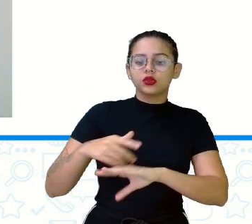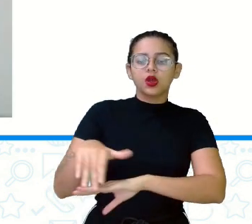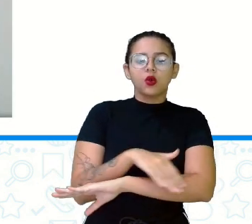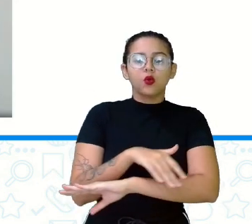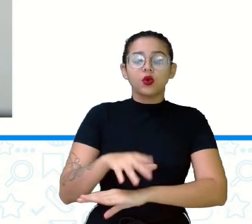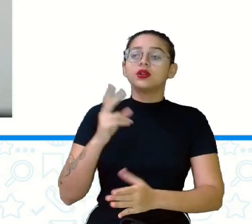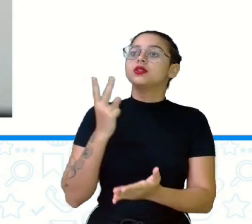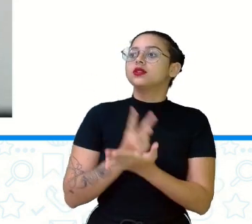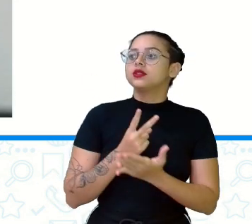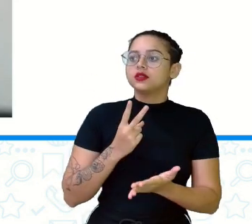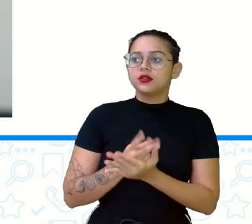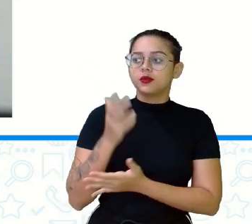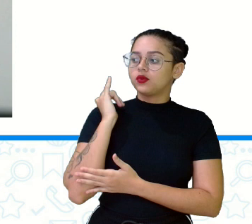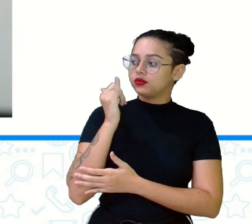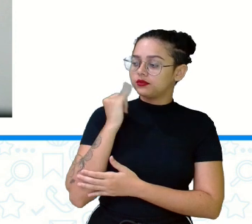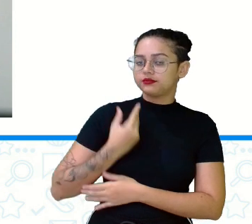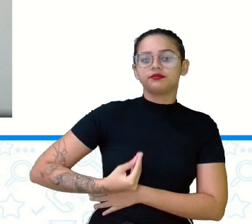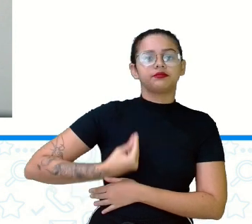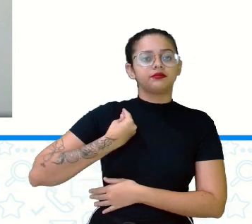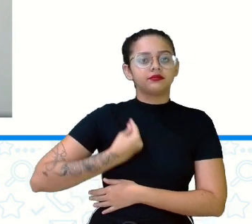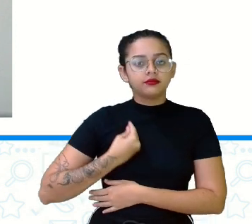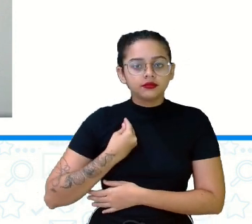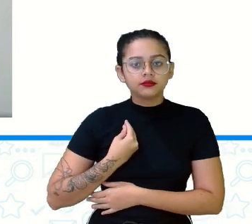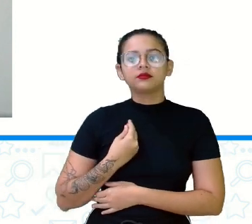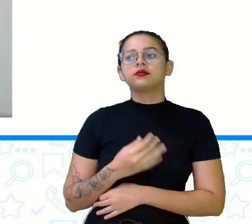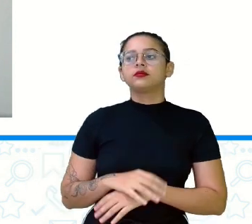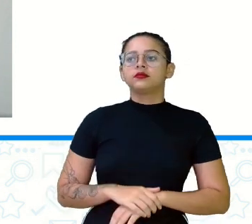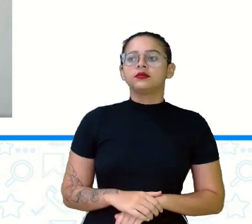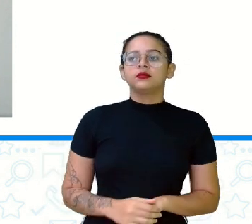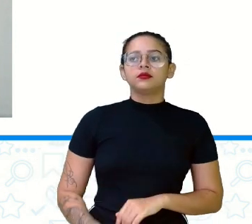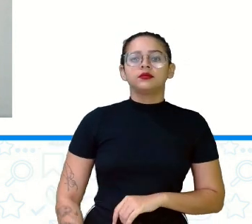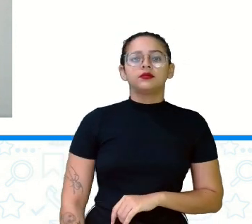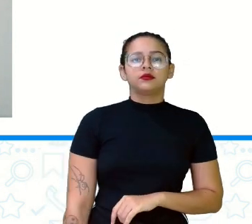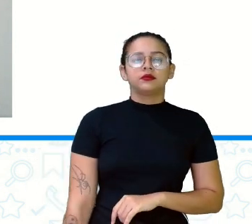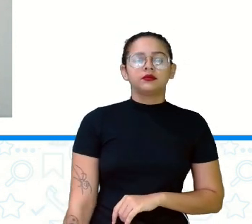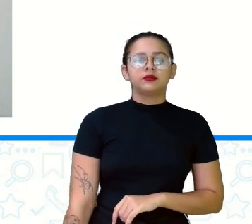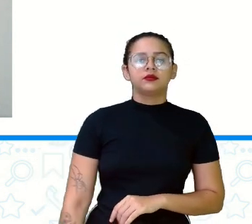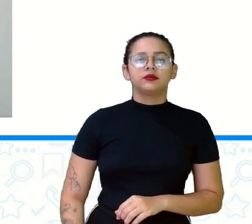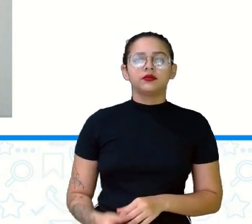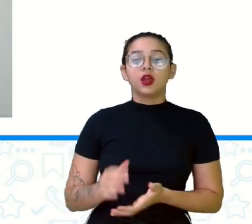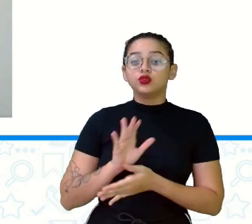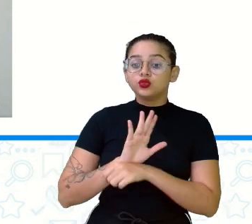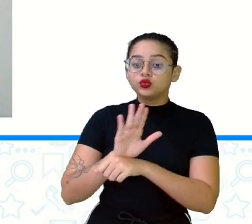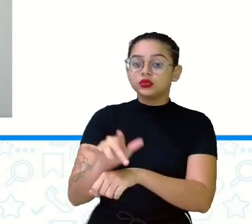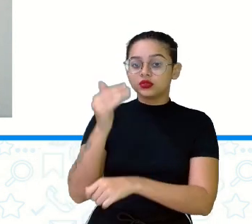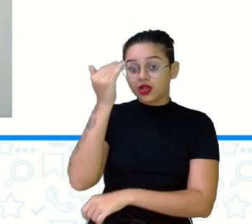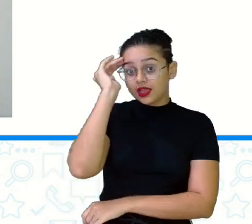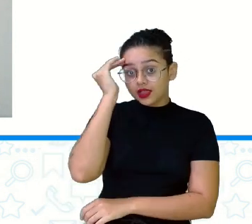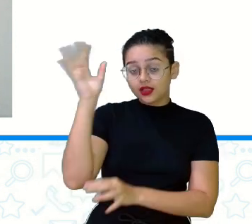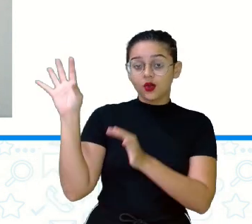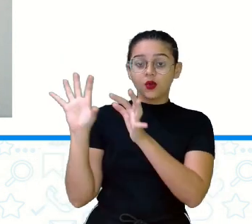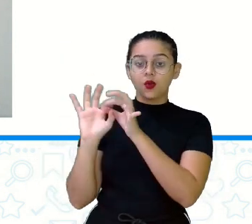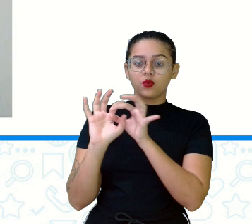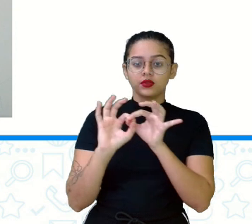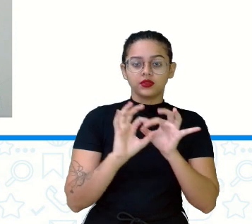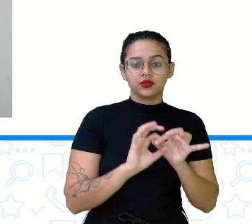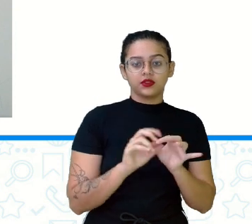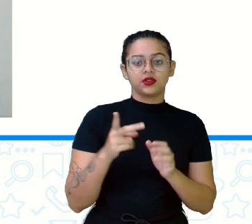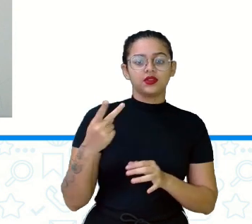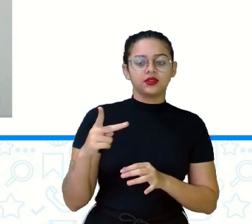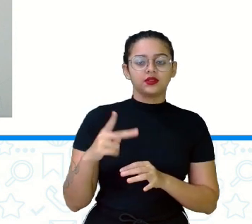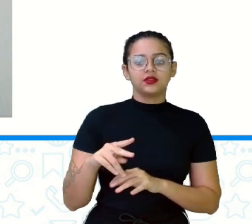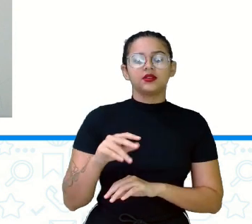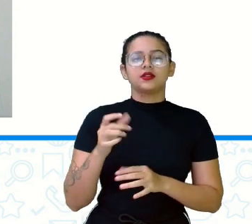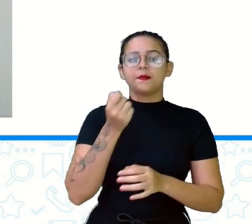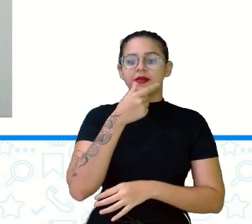sempre o narrador está aí, dando aí um norte, né, para você entender aí o contexto, a situação dessa